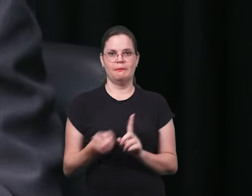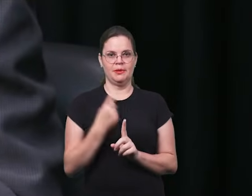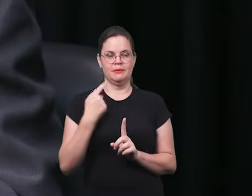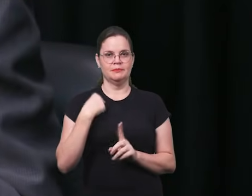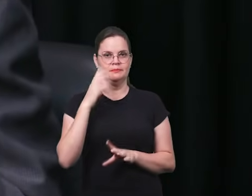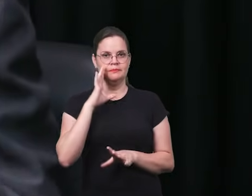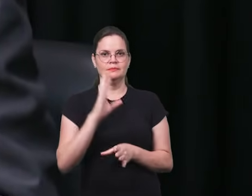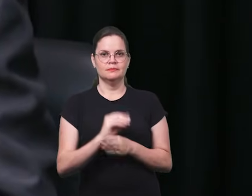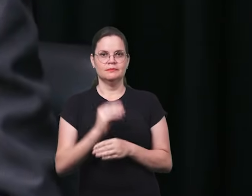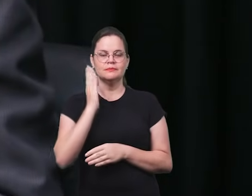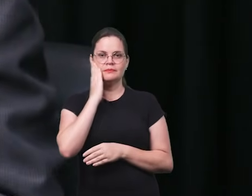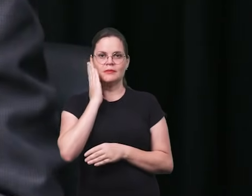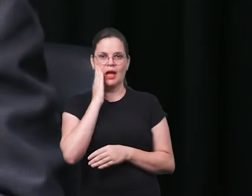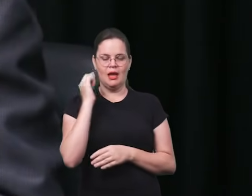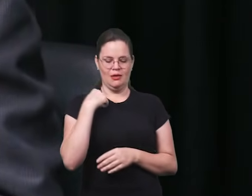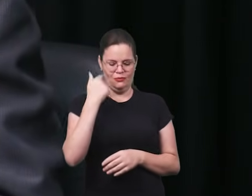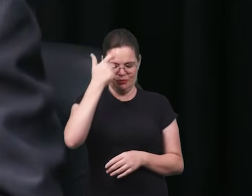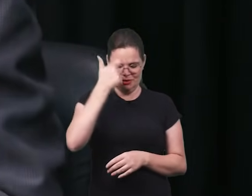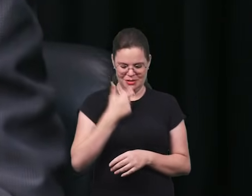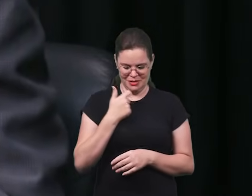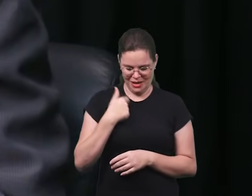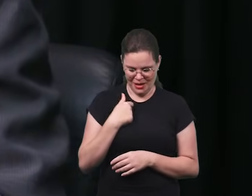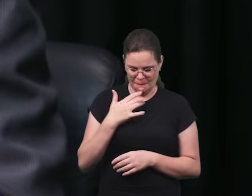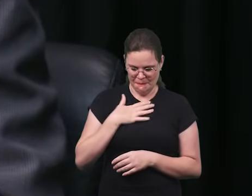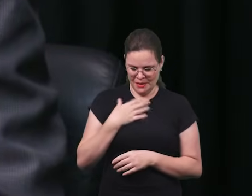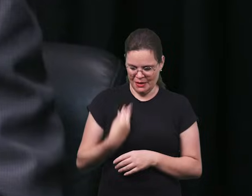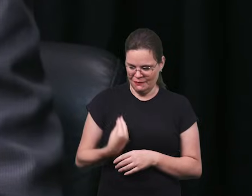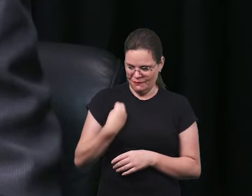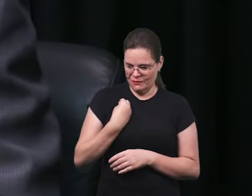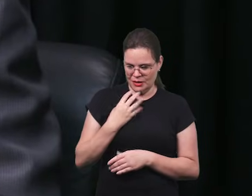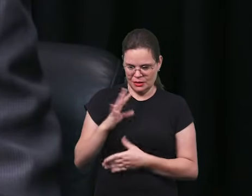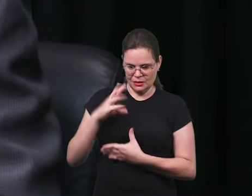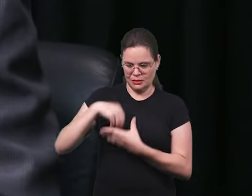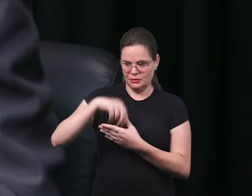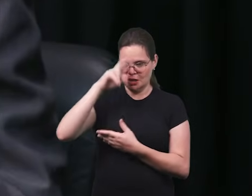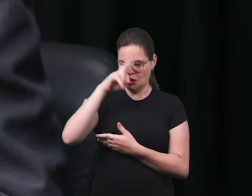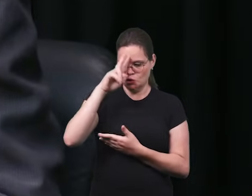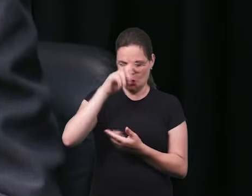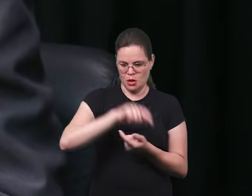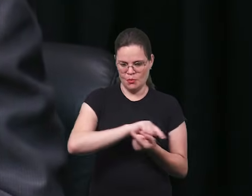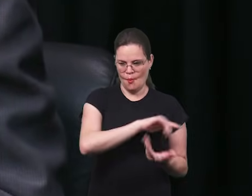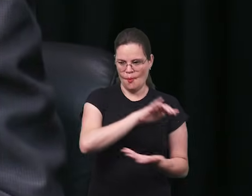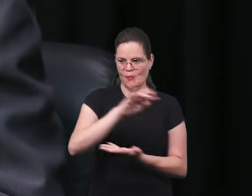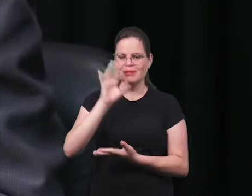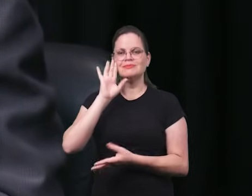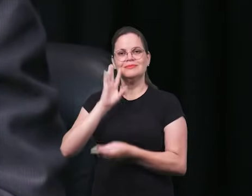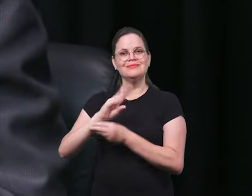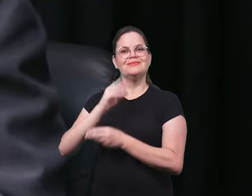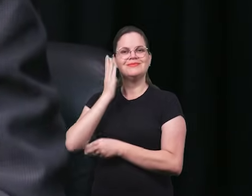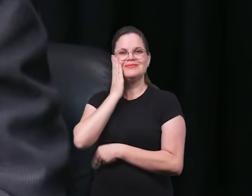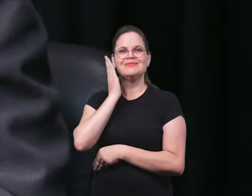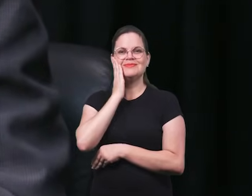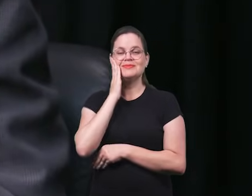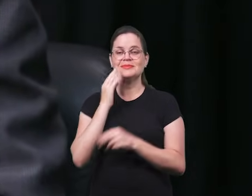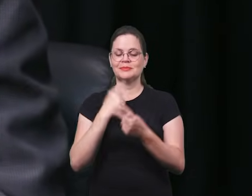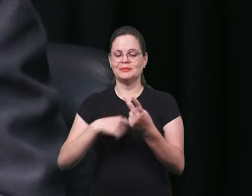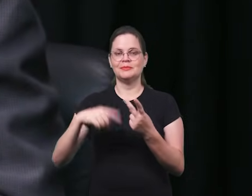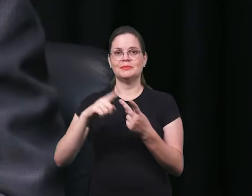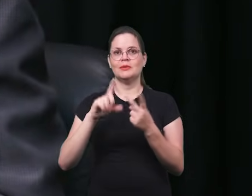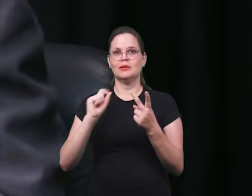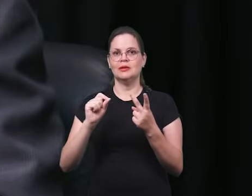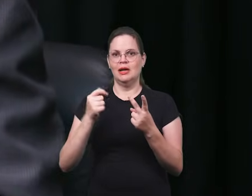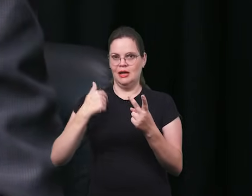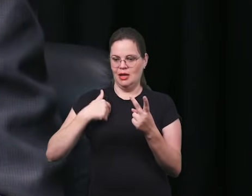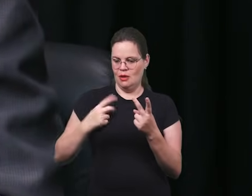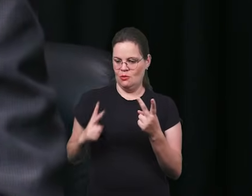vou encontrar o meu lugar na história da criação. E segundo, porque eu não terei